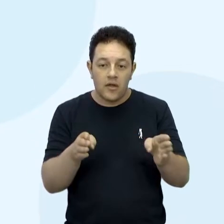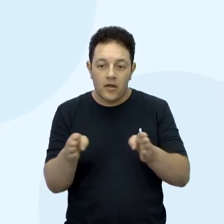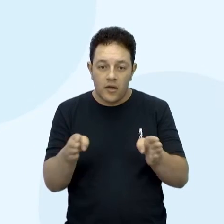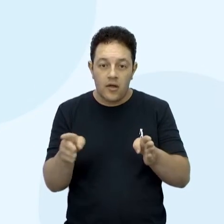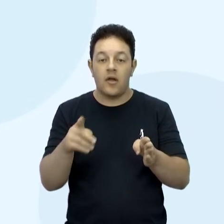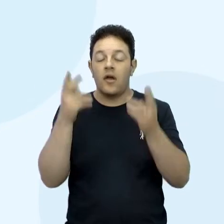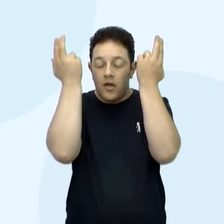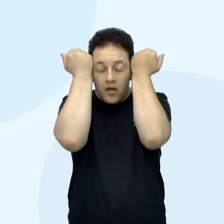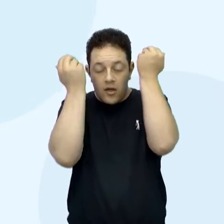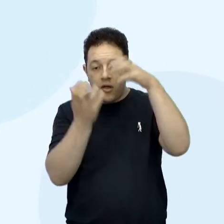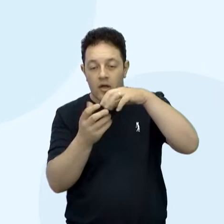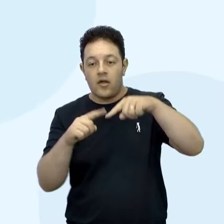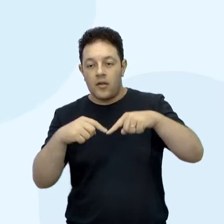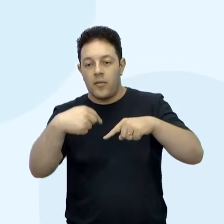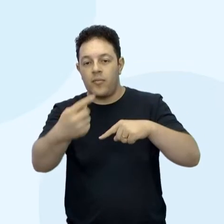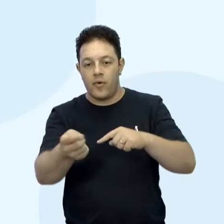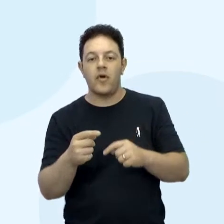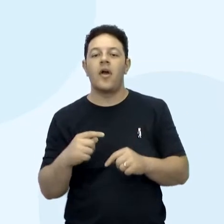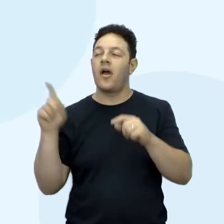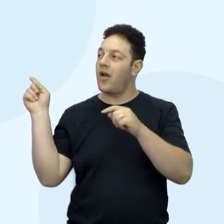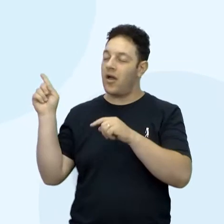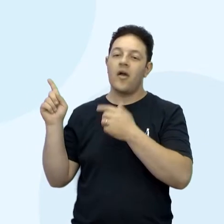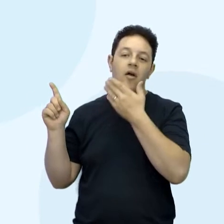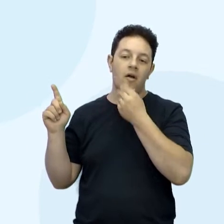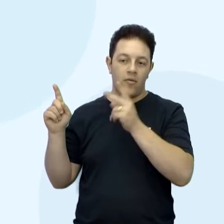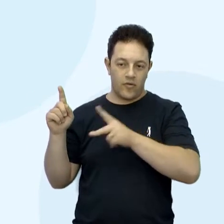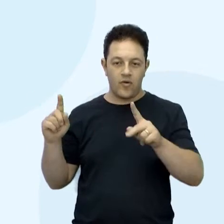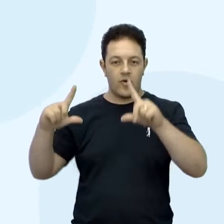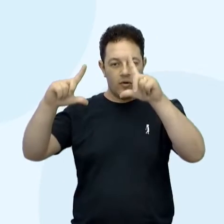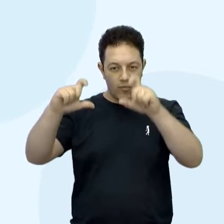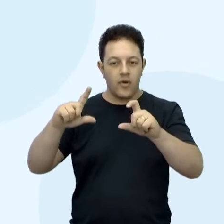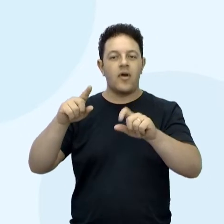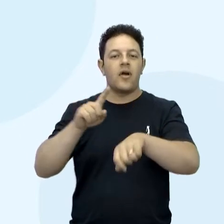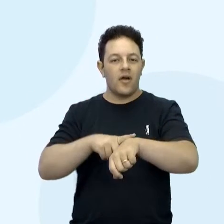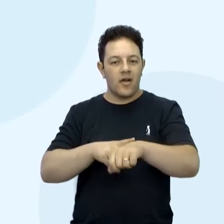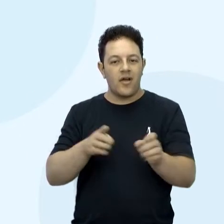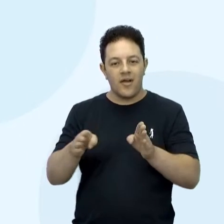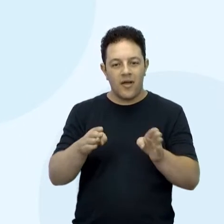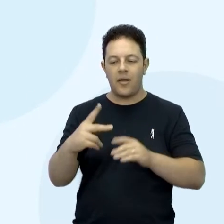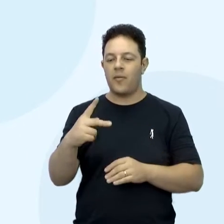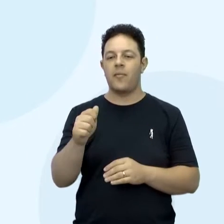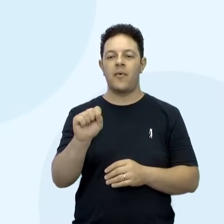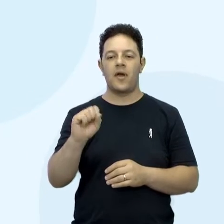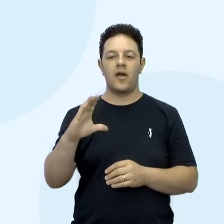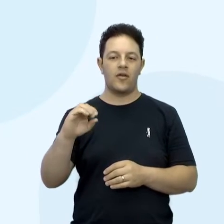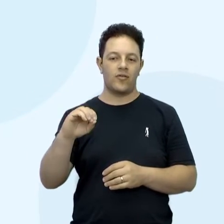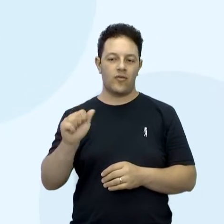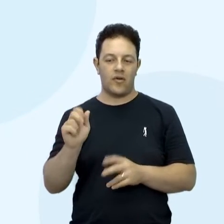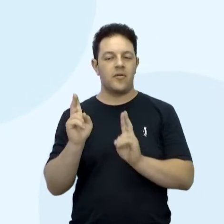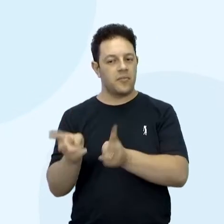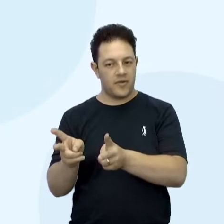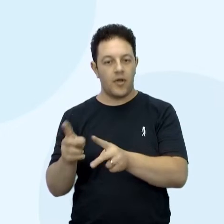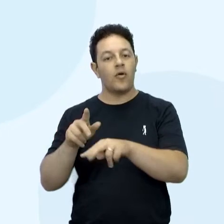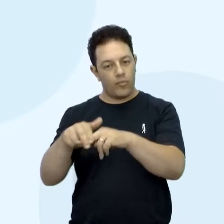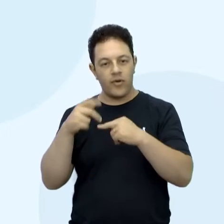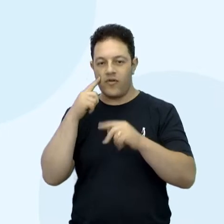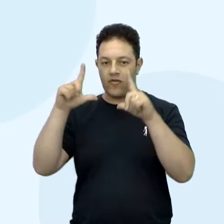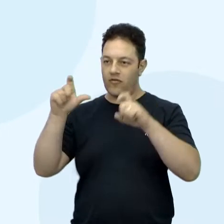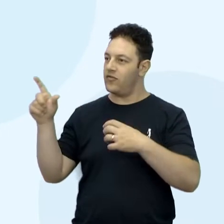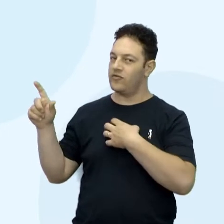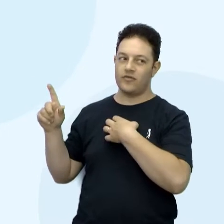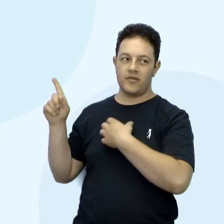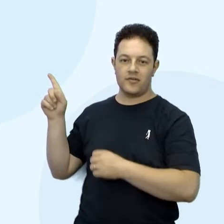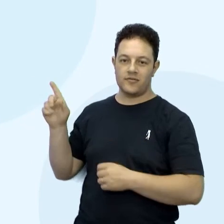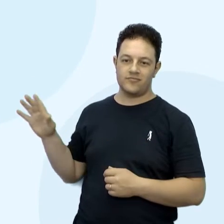da Páscoa, tá? E eu tirei essa fotografia bem no período da Páscoa, por isso que a gente tem essa imagem representada desta